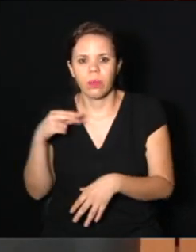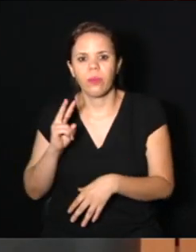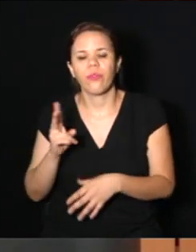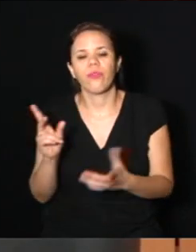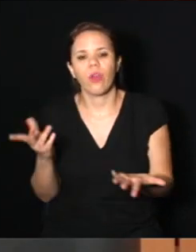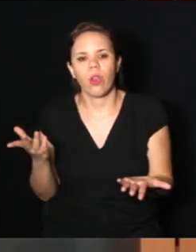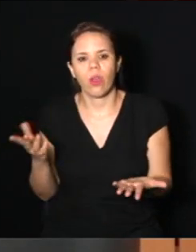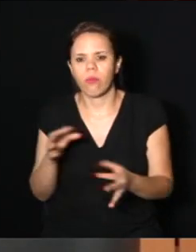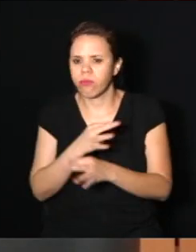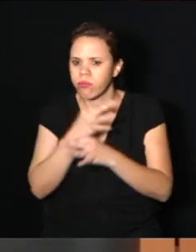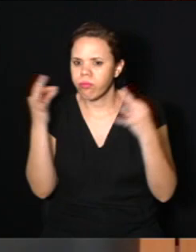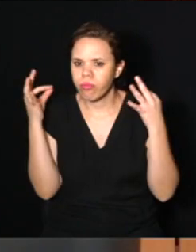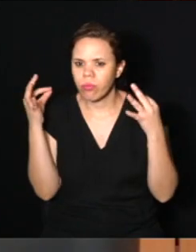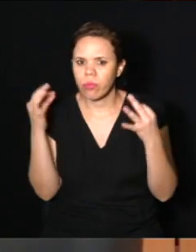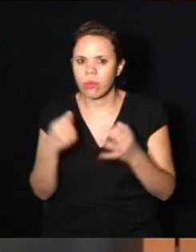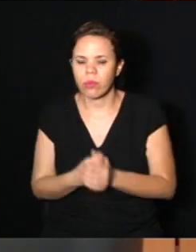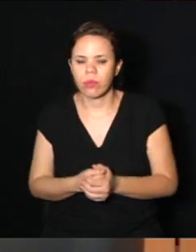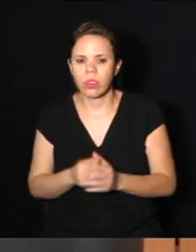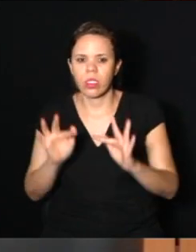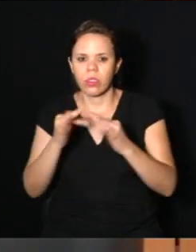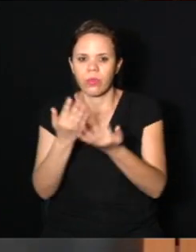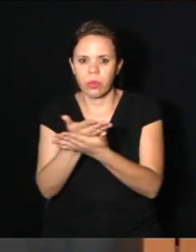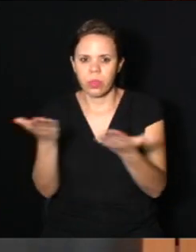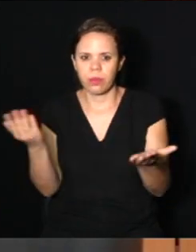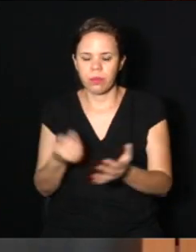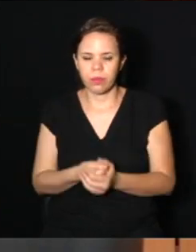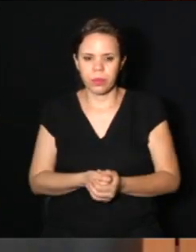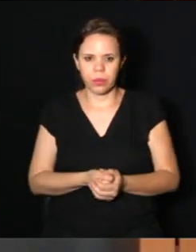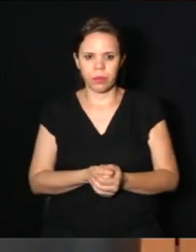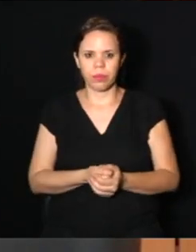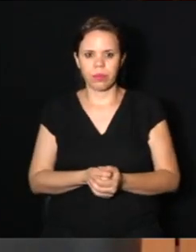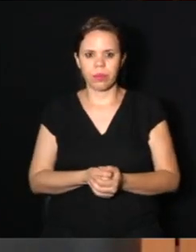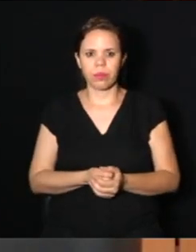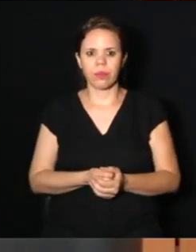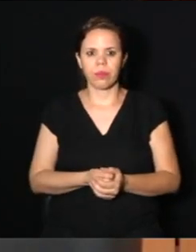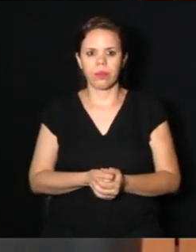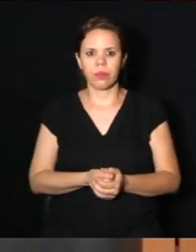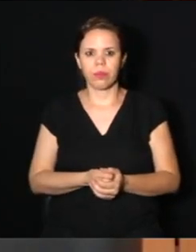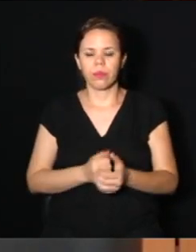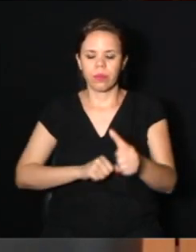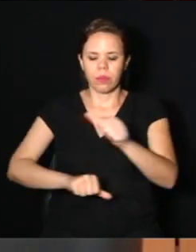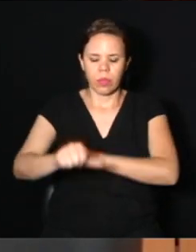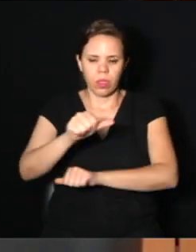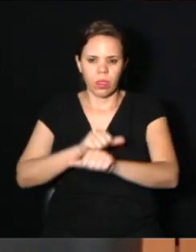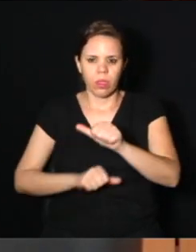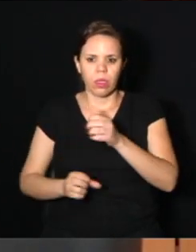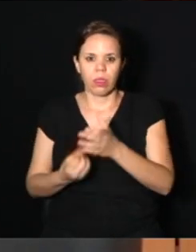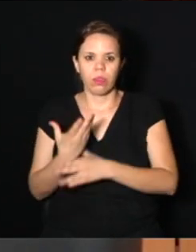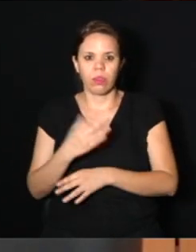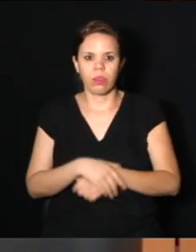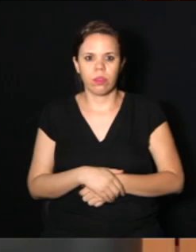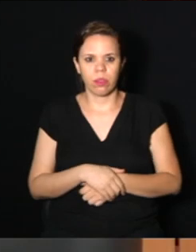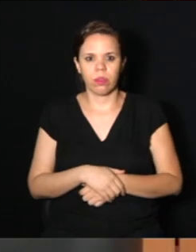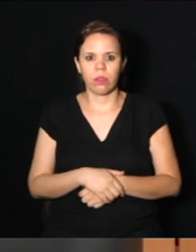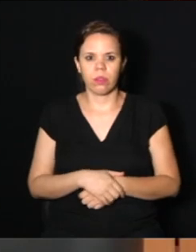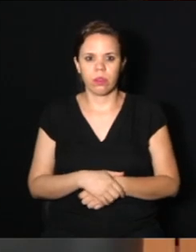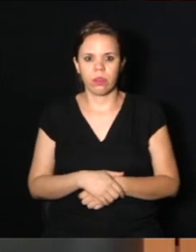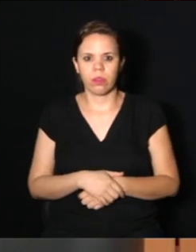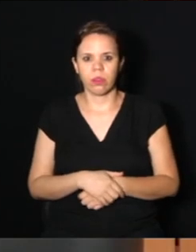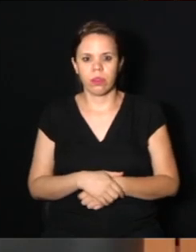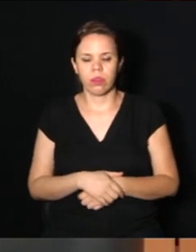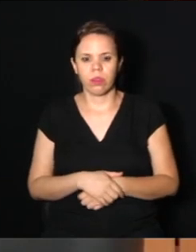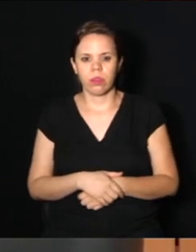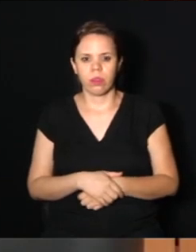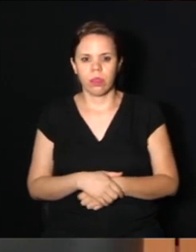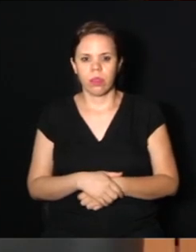serviço excelente às famílias, né, com a questão da mudança que veio alterar a saída